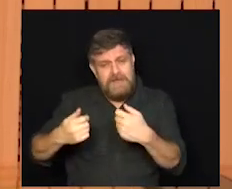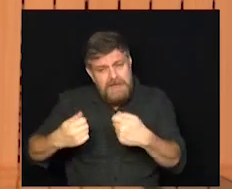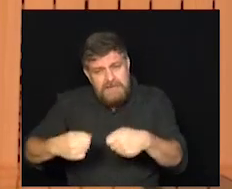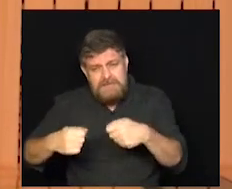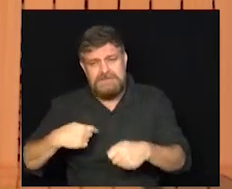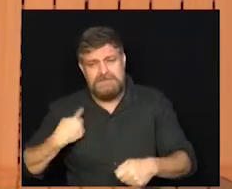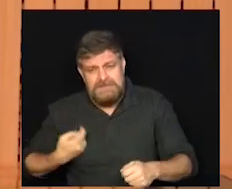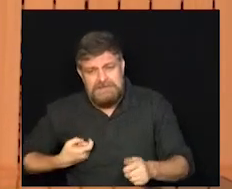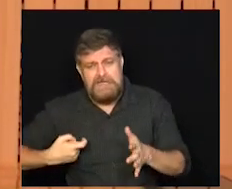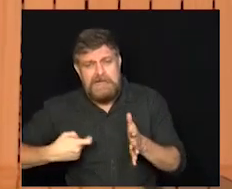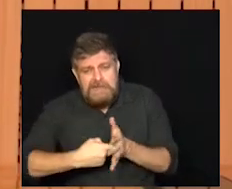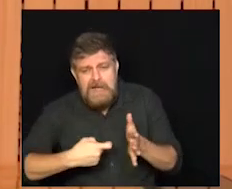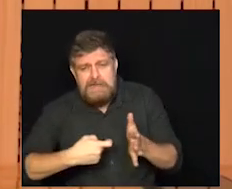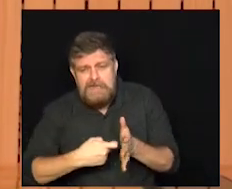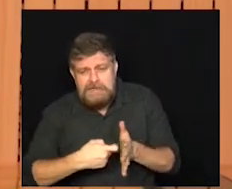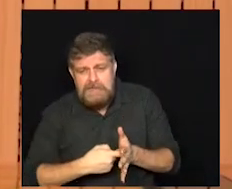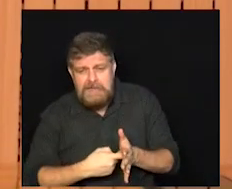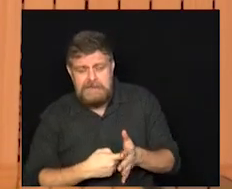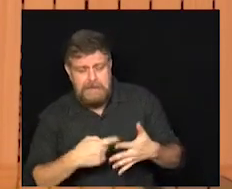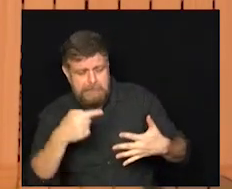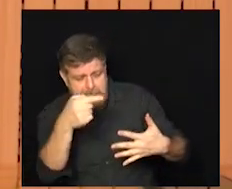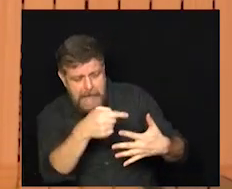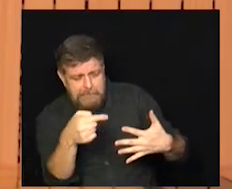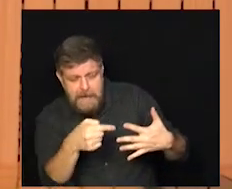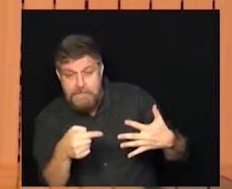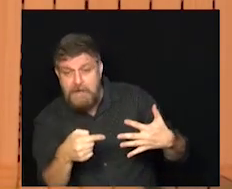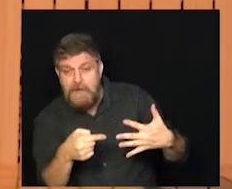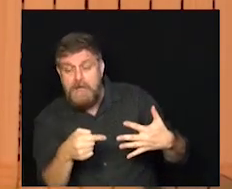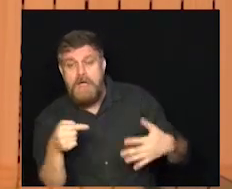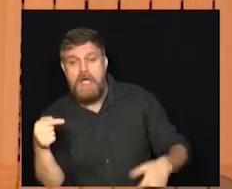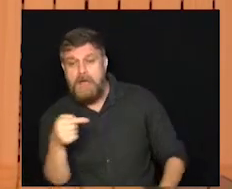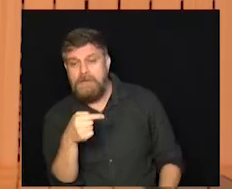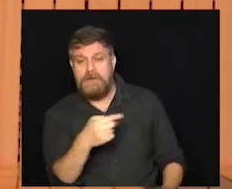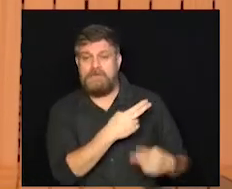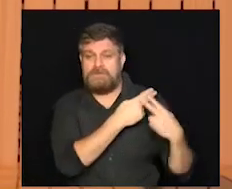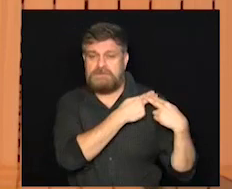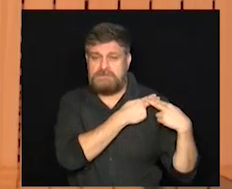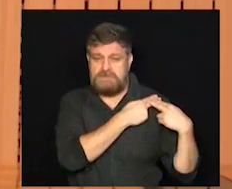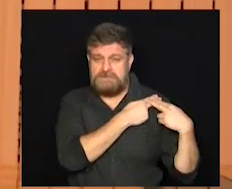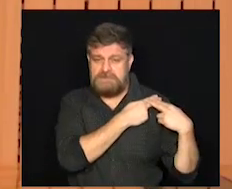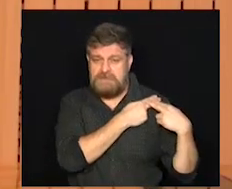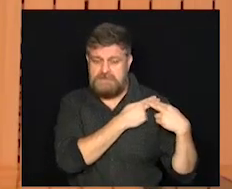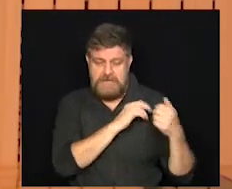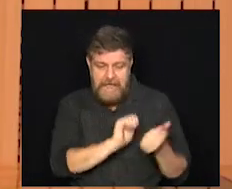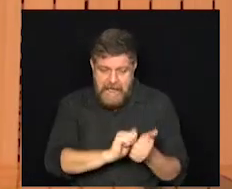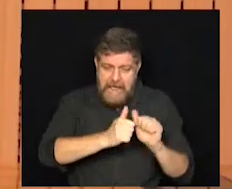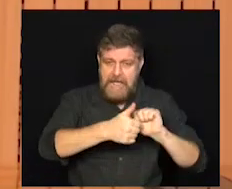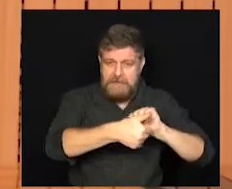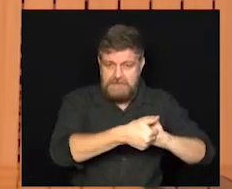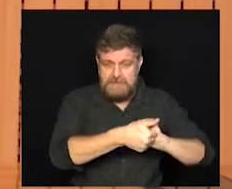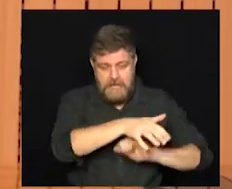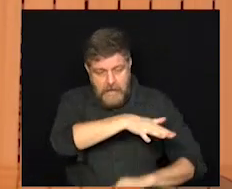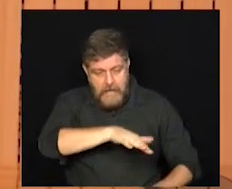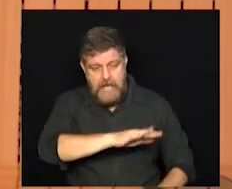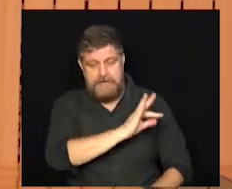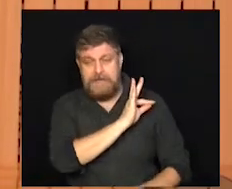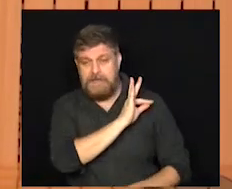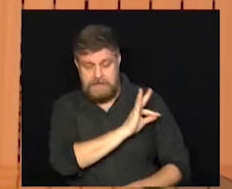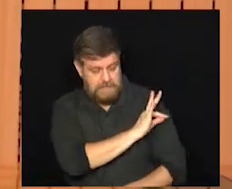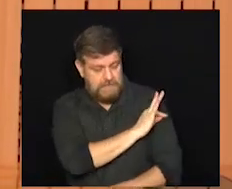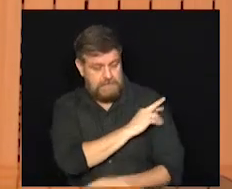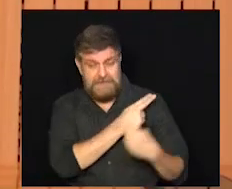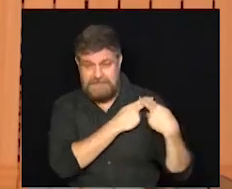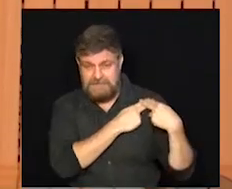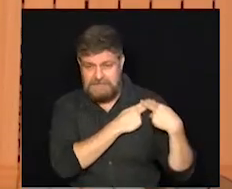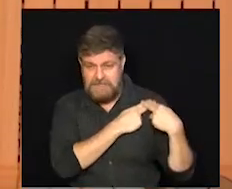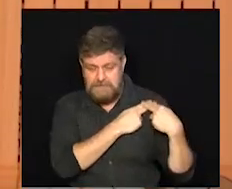gente aponte essas questões para que seja corrigido, o poder público possa ir corrigindo isso.